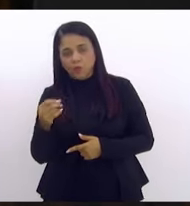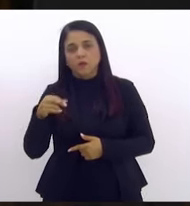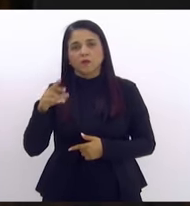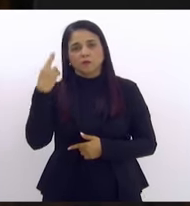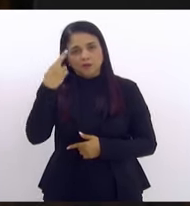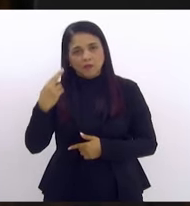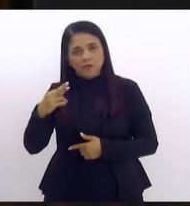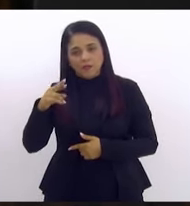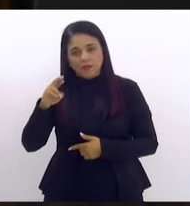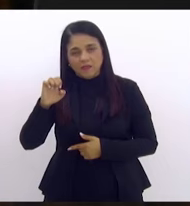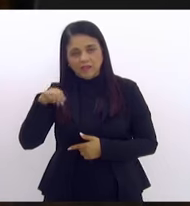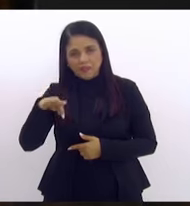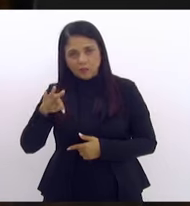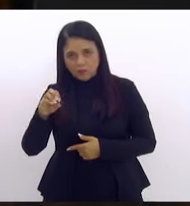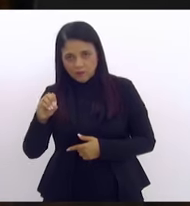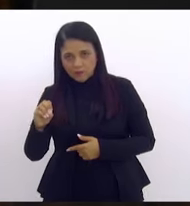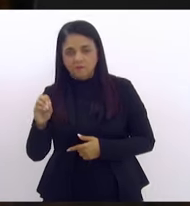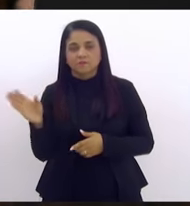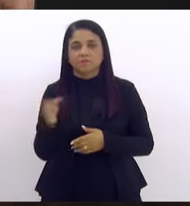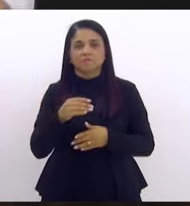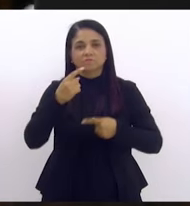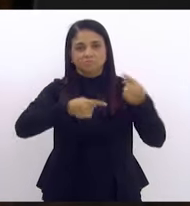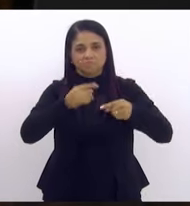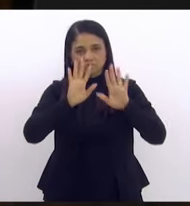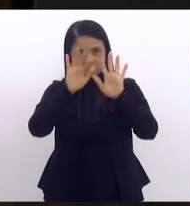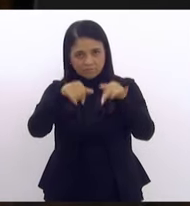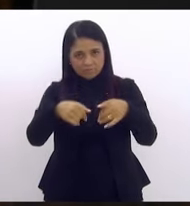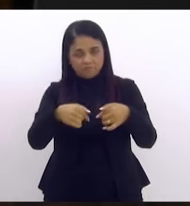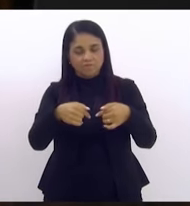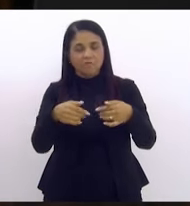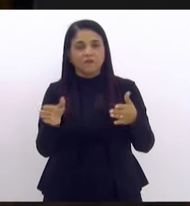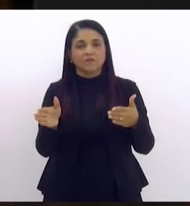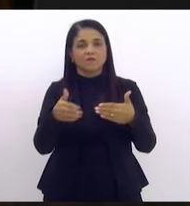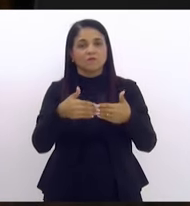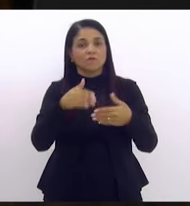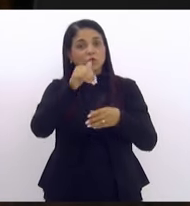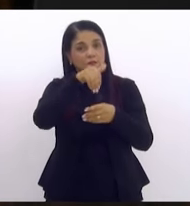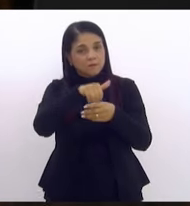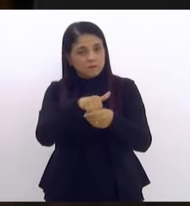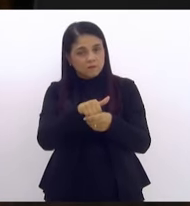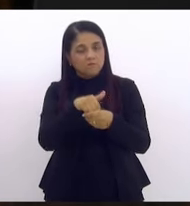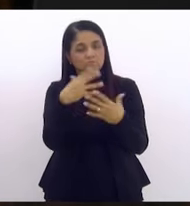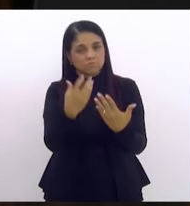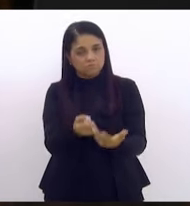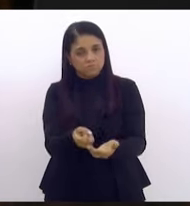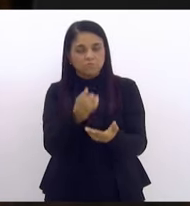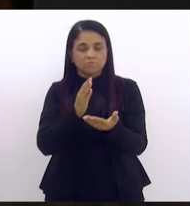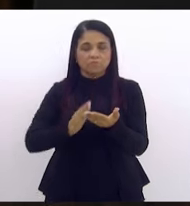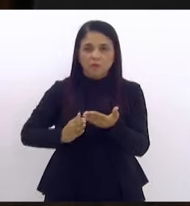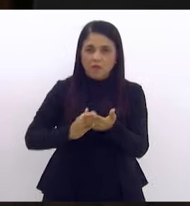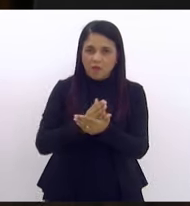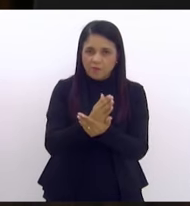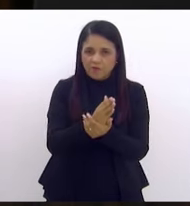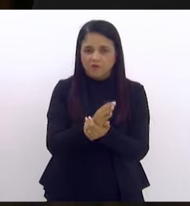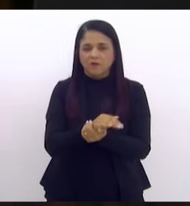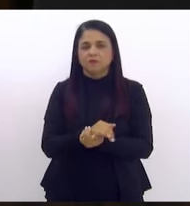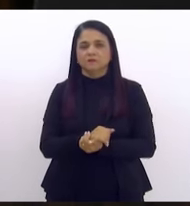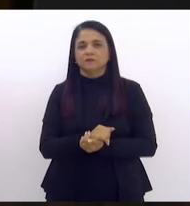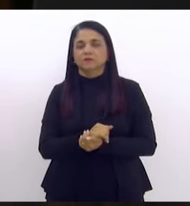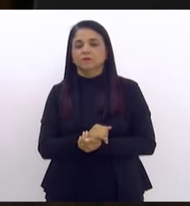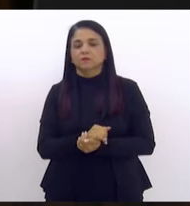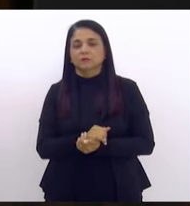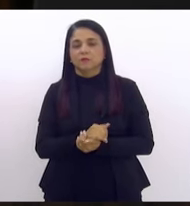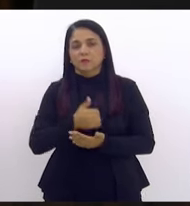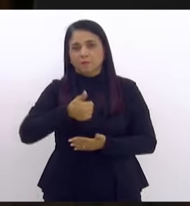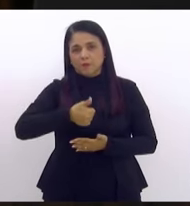Em discussão, não havendo quem queira discutir, encerrada a discussão. Em votação, os senhores que aprovam, permaneçam como estão.